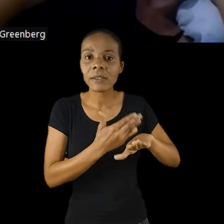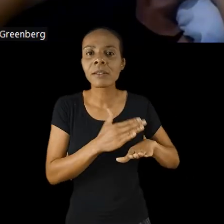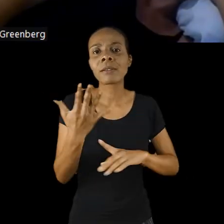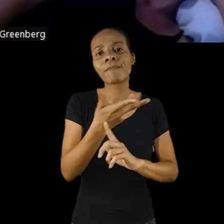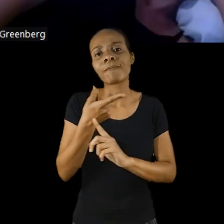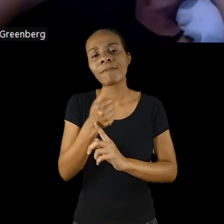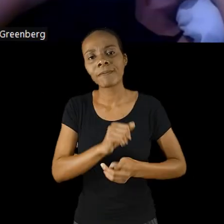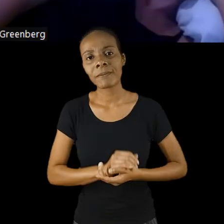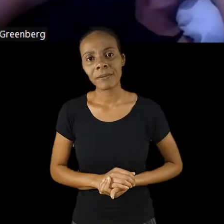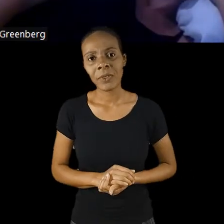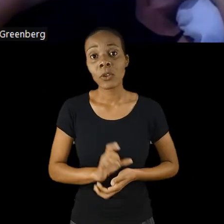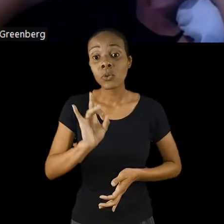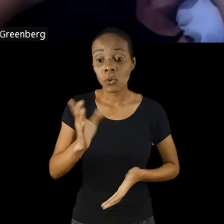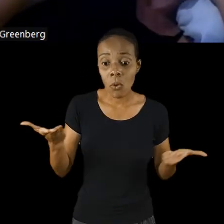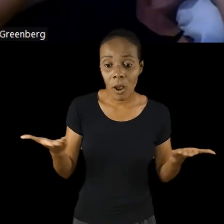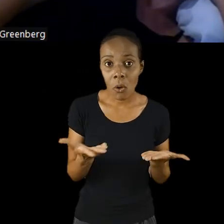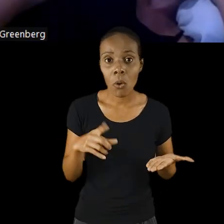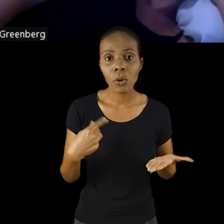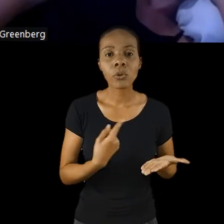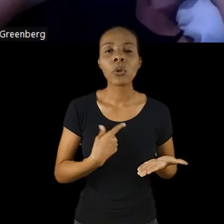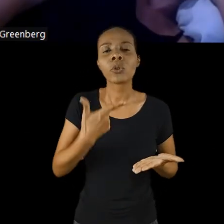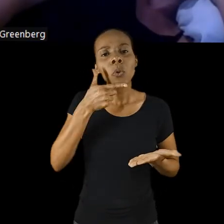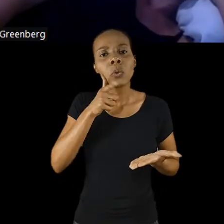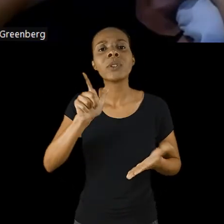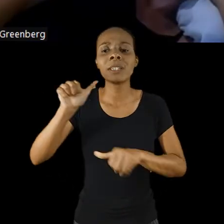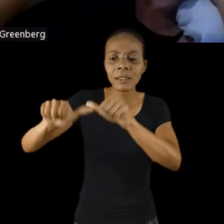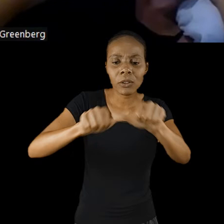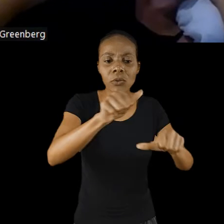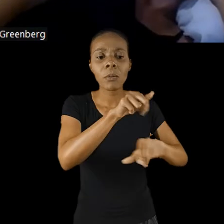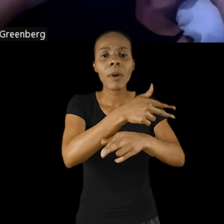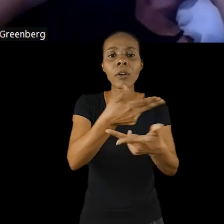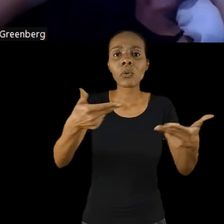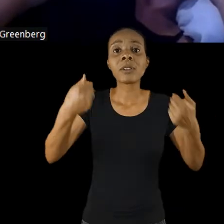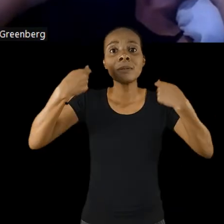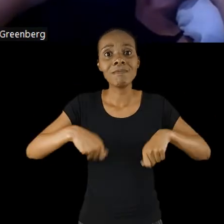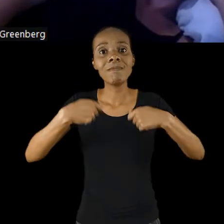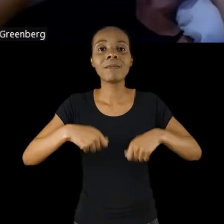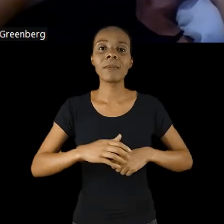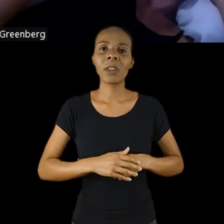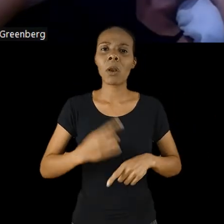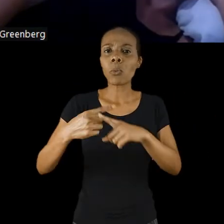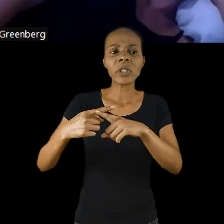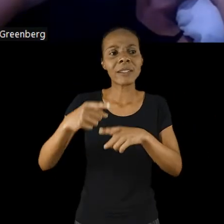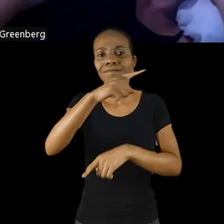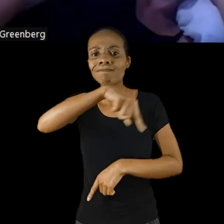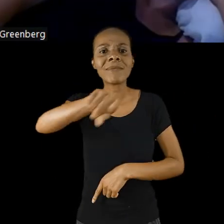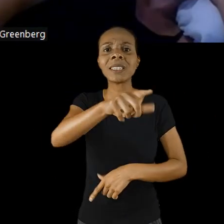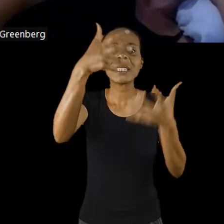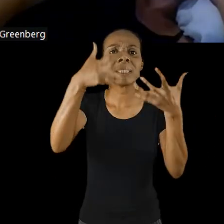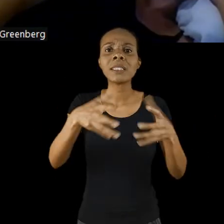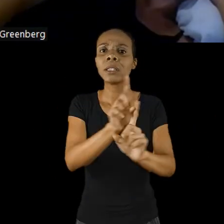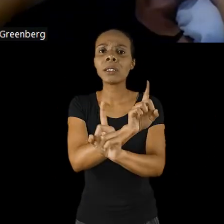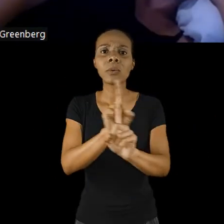gente vai poder fazer o que a gente precisa fazer e transformar o que a gente precisa transformar, porque não estão querendo deixar a gente, assim, pelo menos